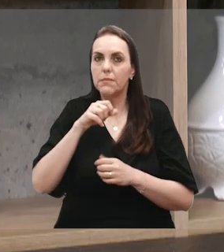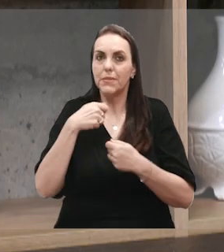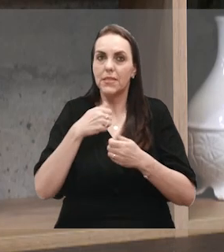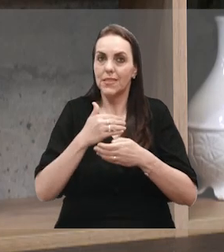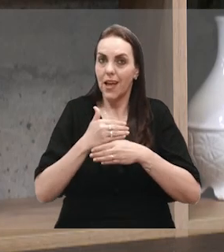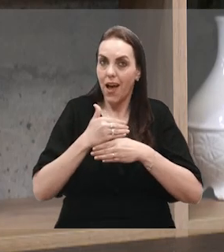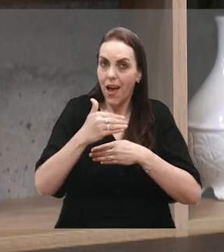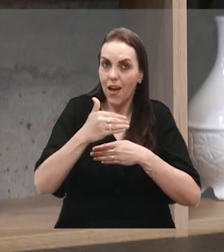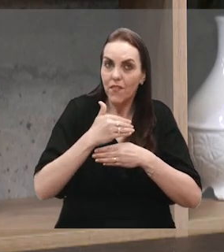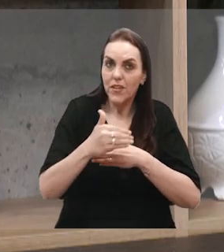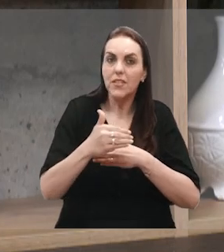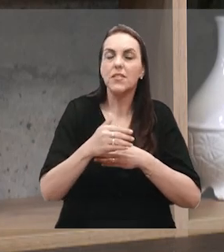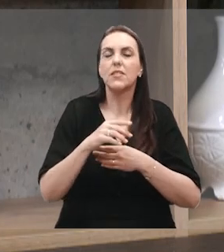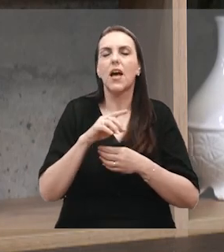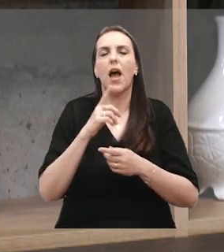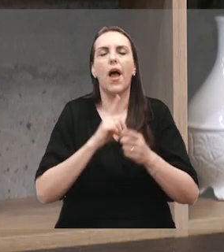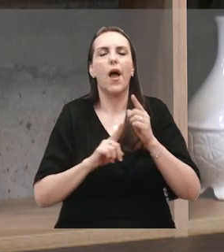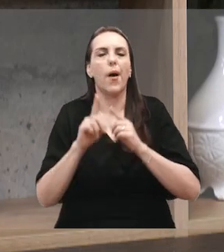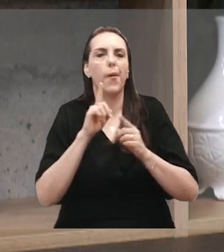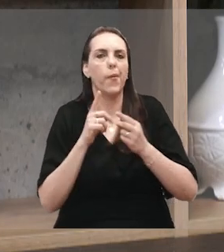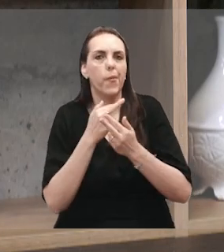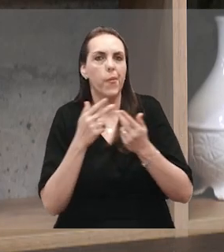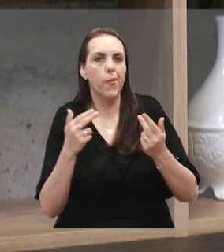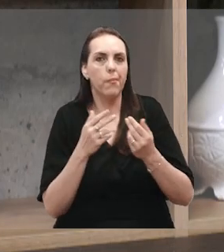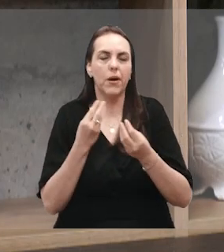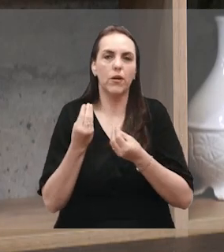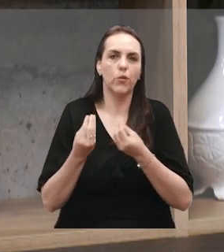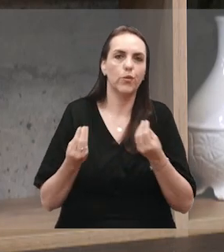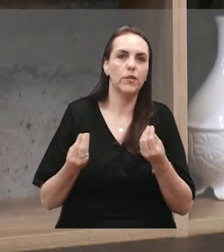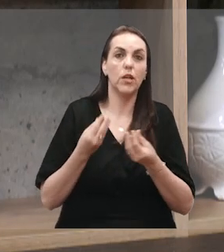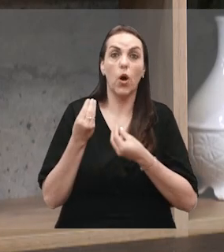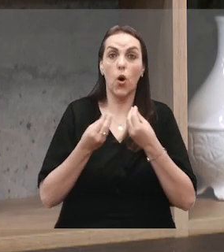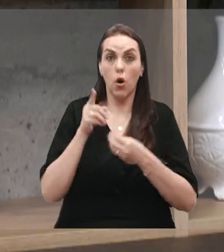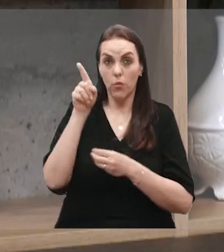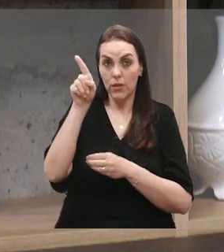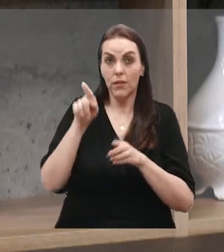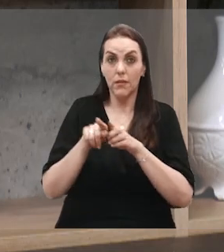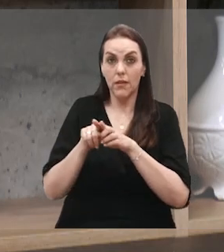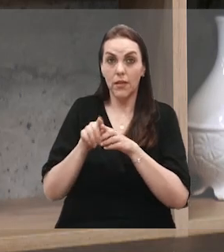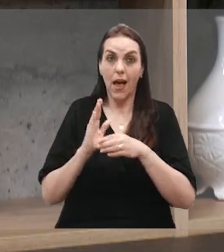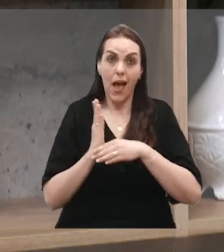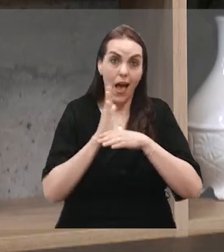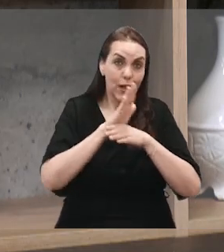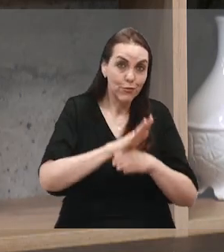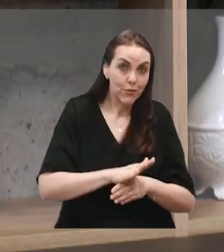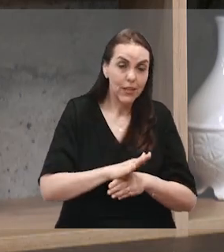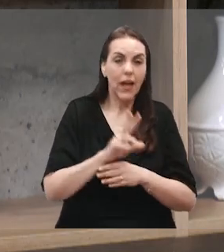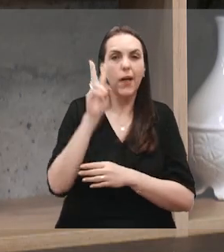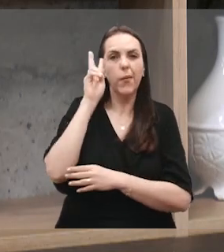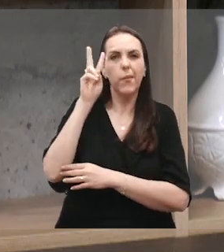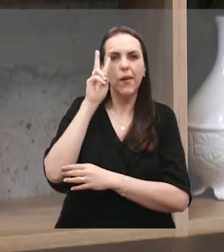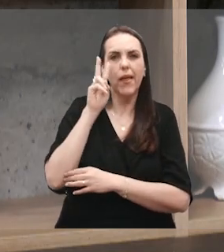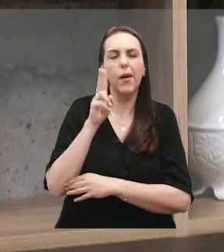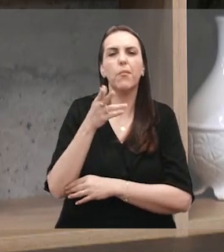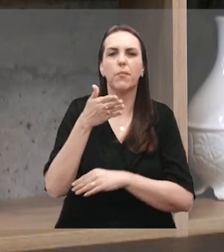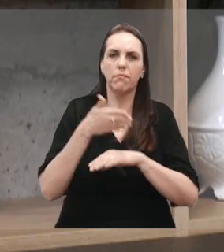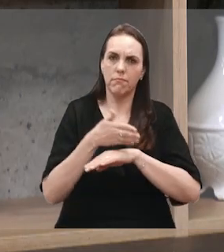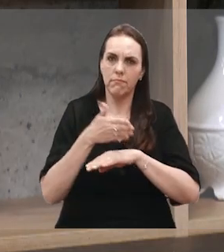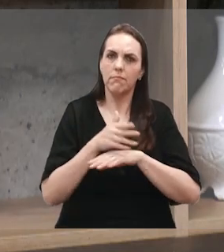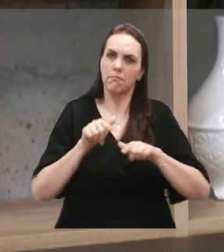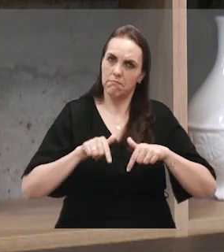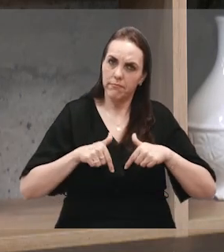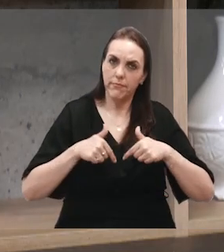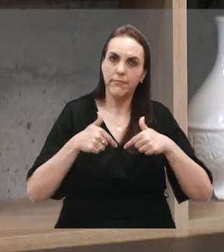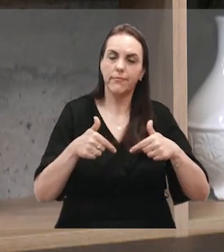avançar em alguma outra direção? De que forma a senhora também pretende contribuir? Porque eu lembro da senhora participando lá ativamente